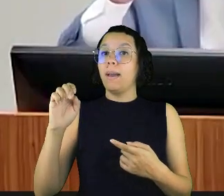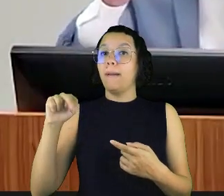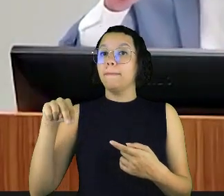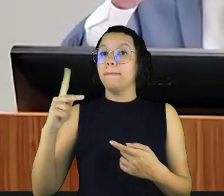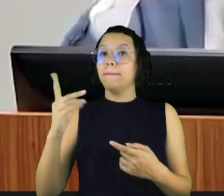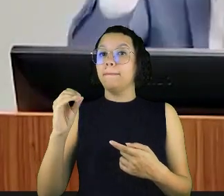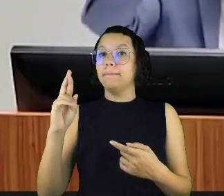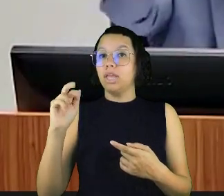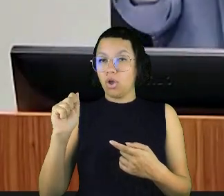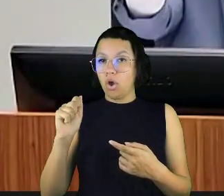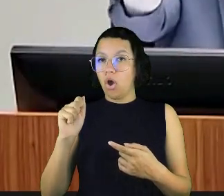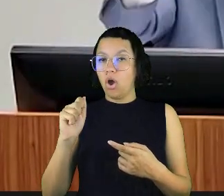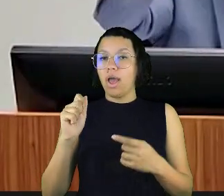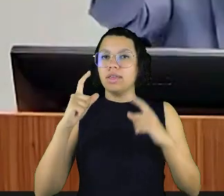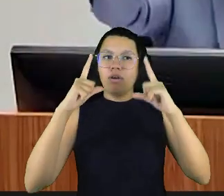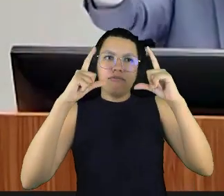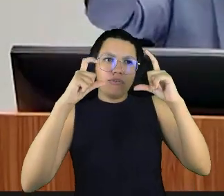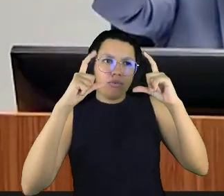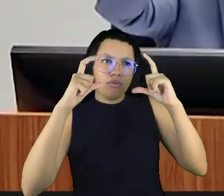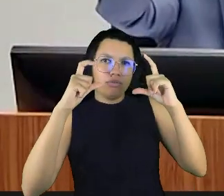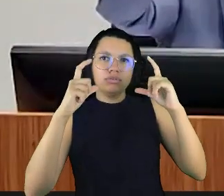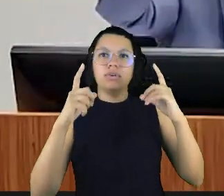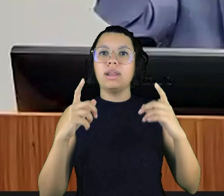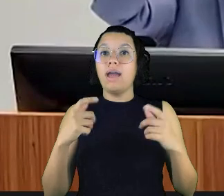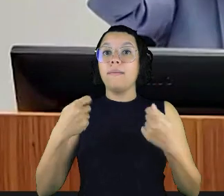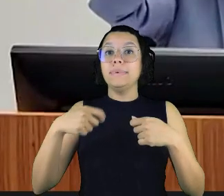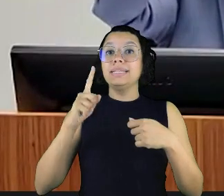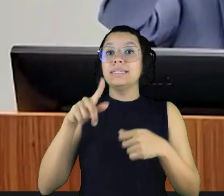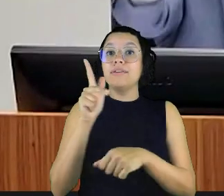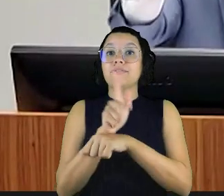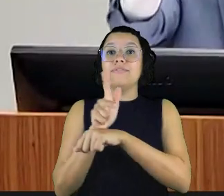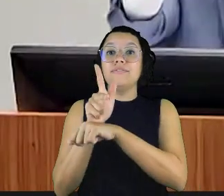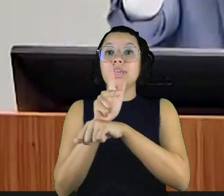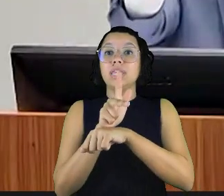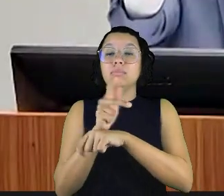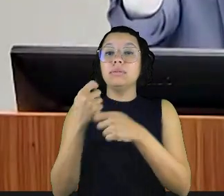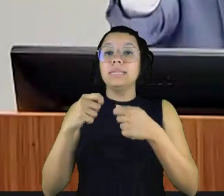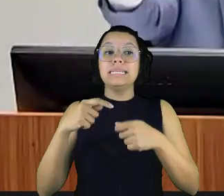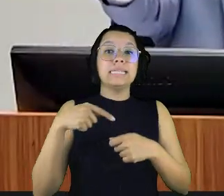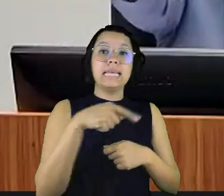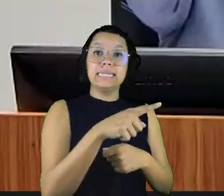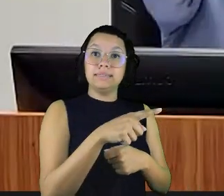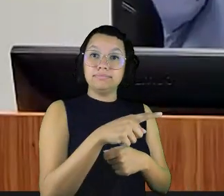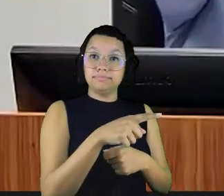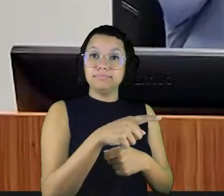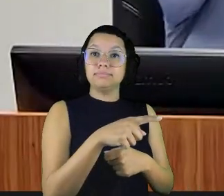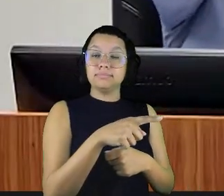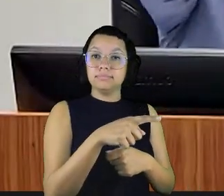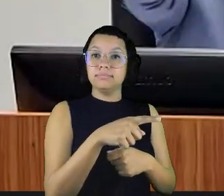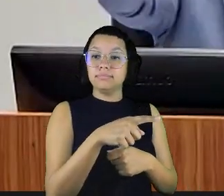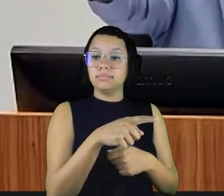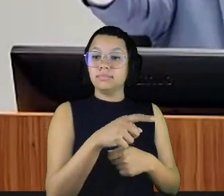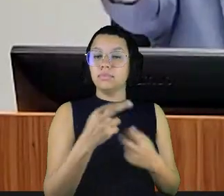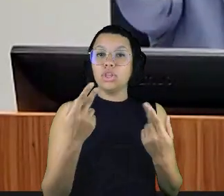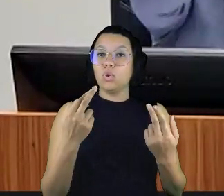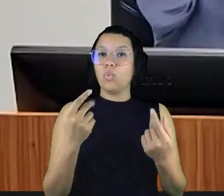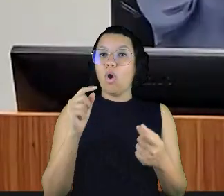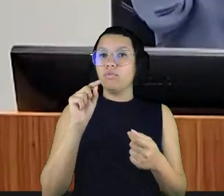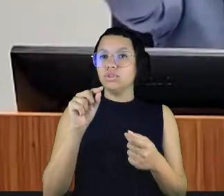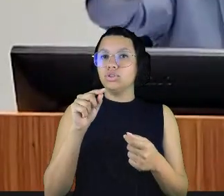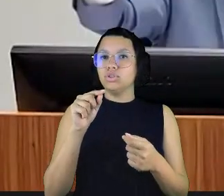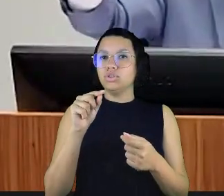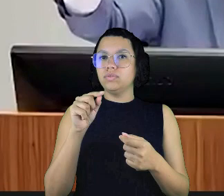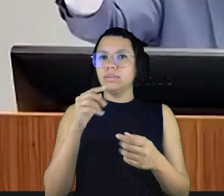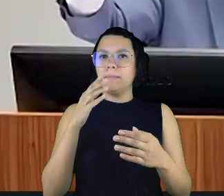filme. Você tem que ir lá e como se você estivesse bloqueando a conta, né? Então, pega os ativos durante